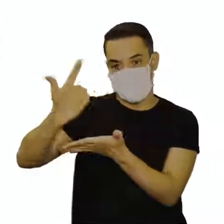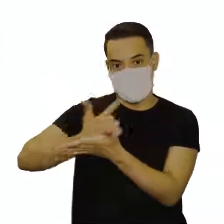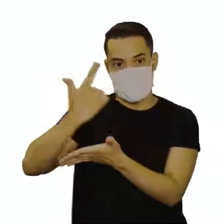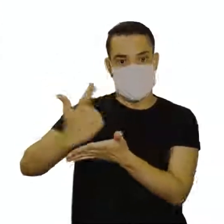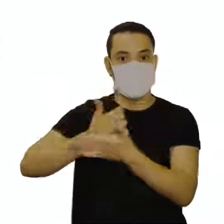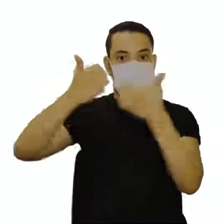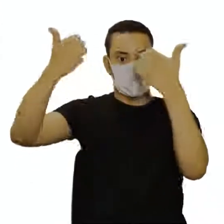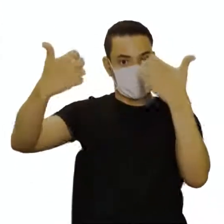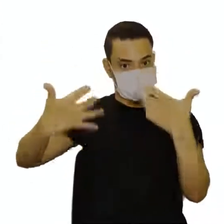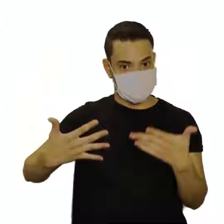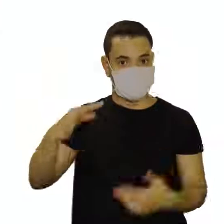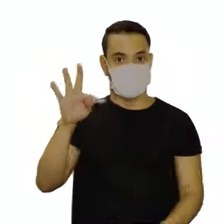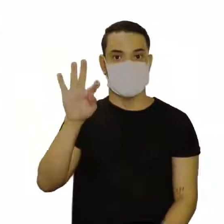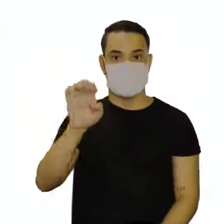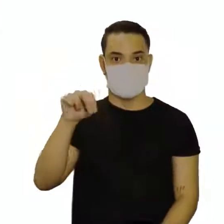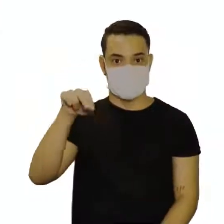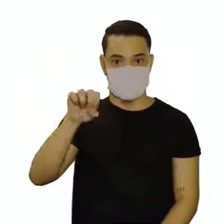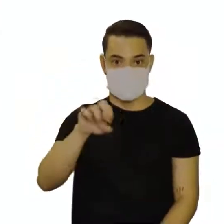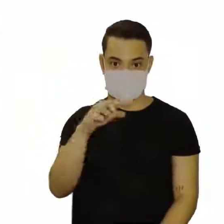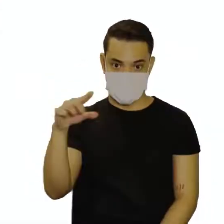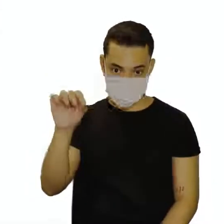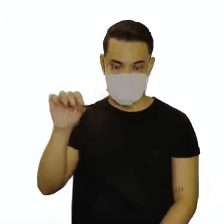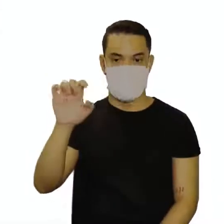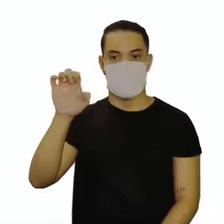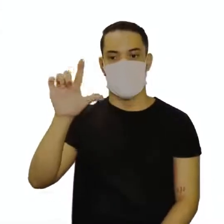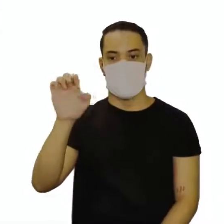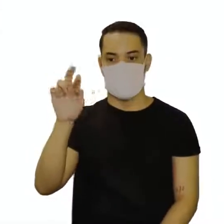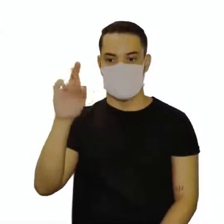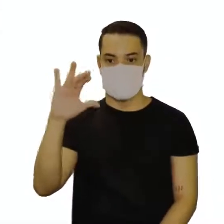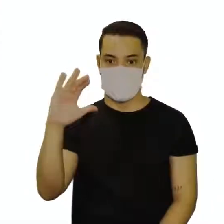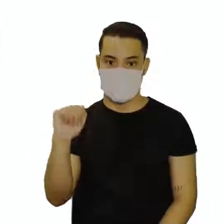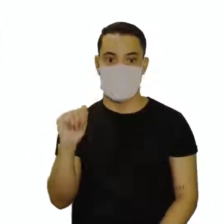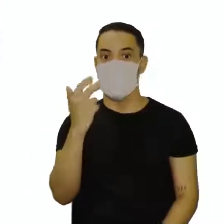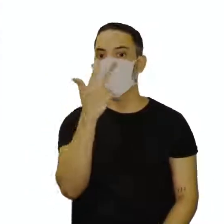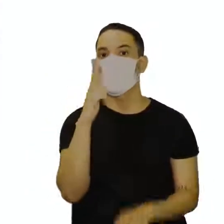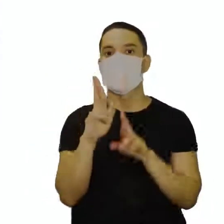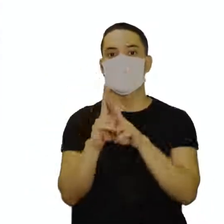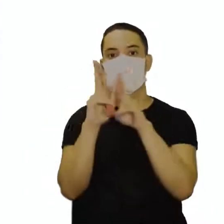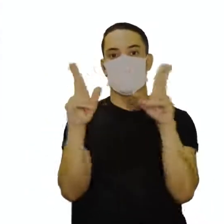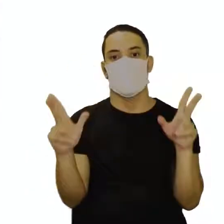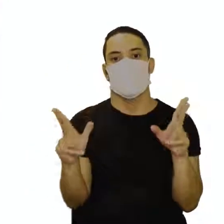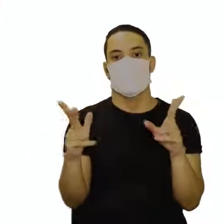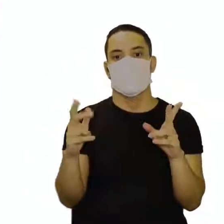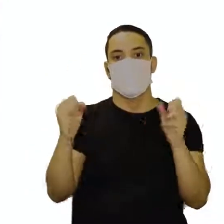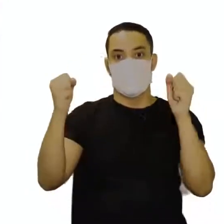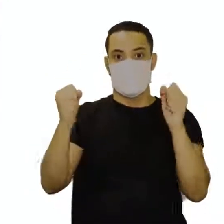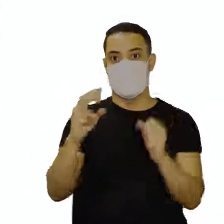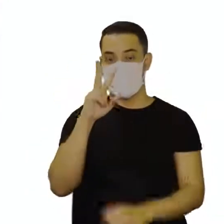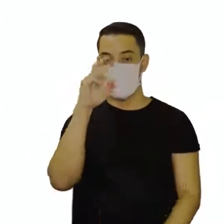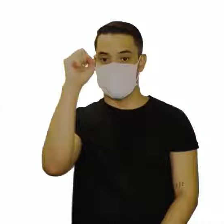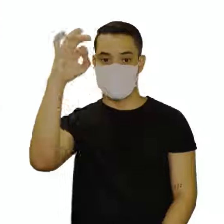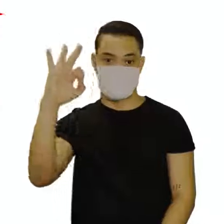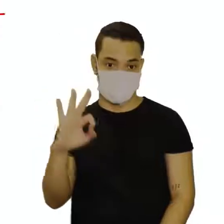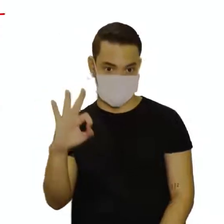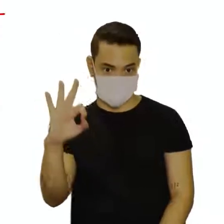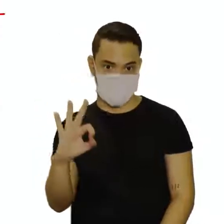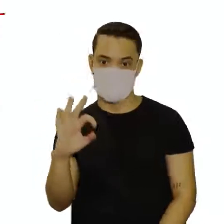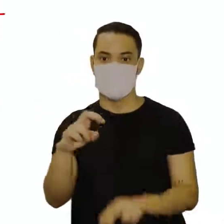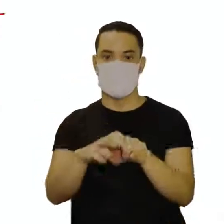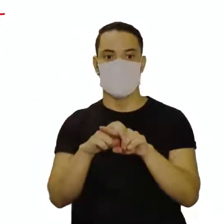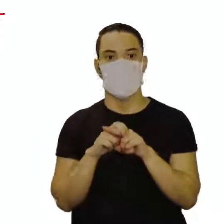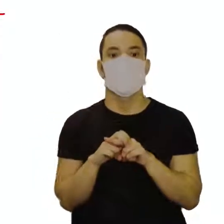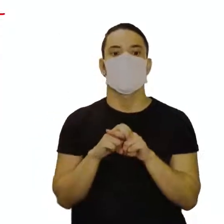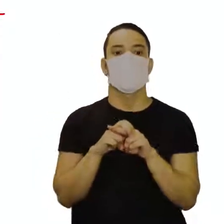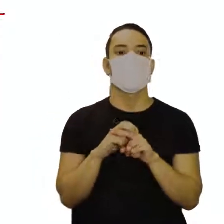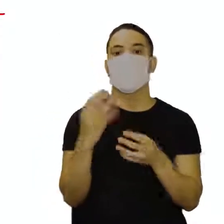a tensão elétrica como sendo a diferença de potencial. E a unidade de medida no